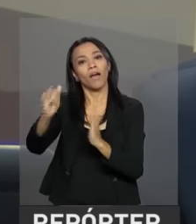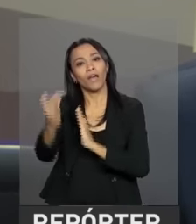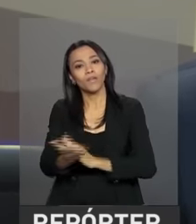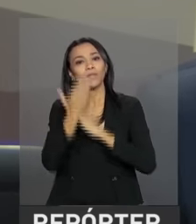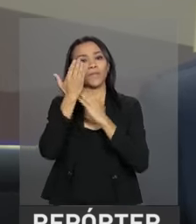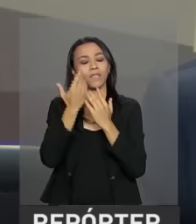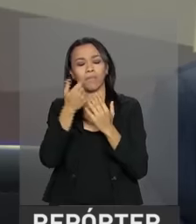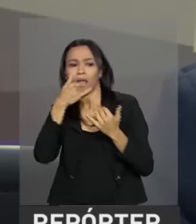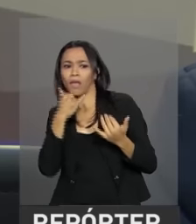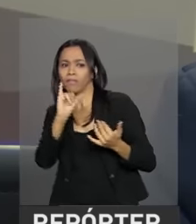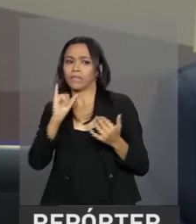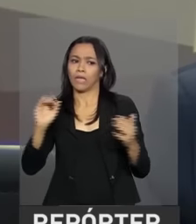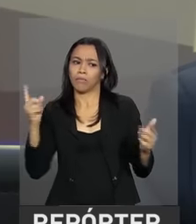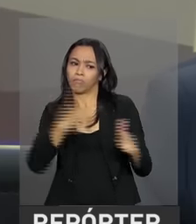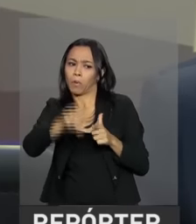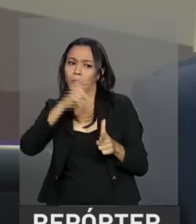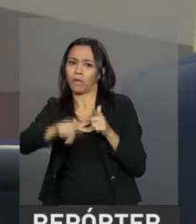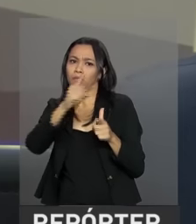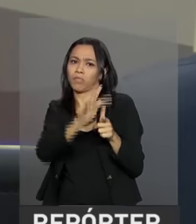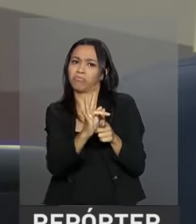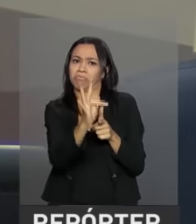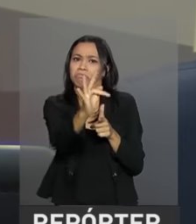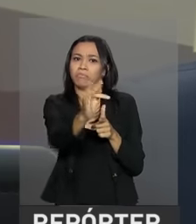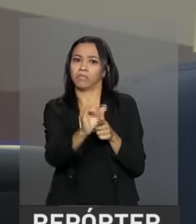choques inesperados na inflação